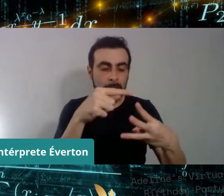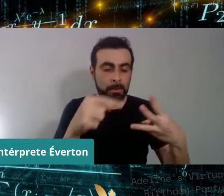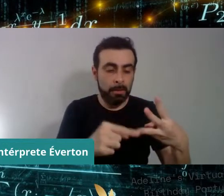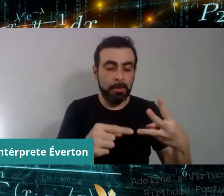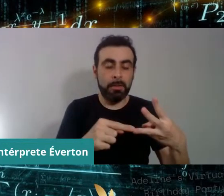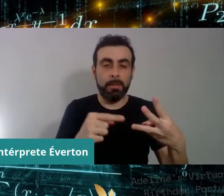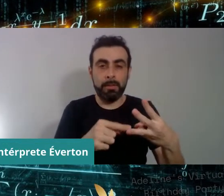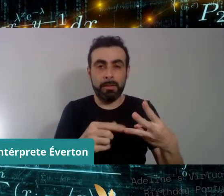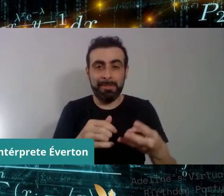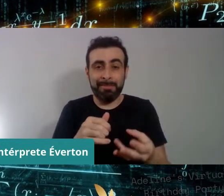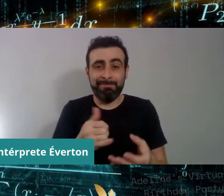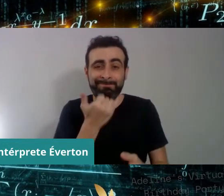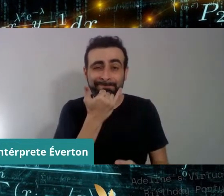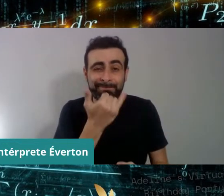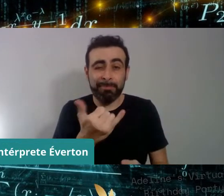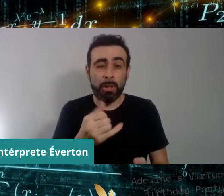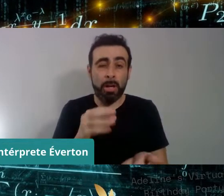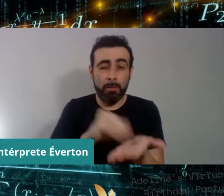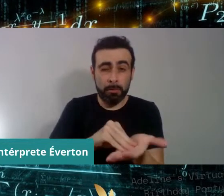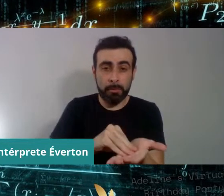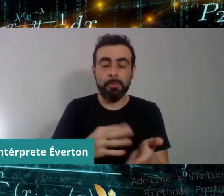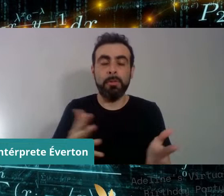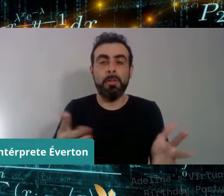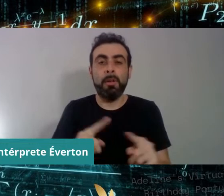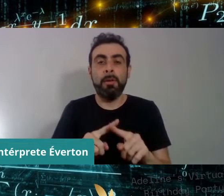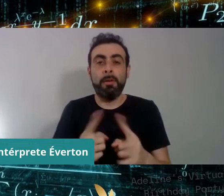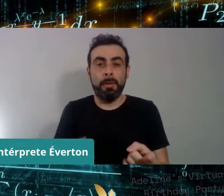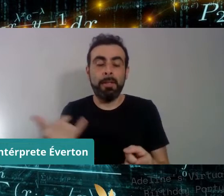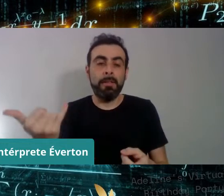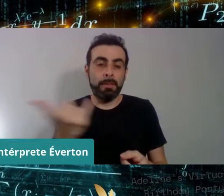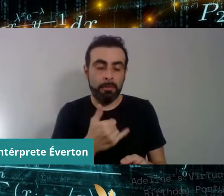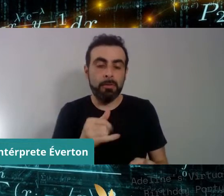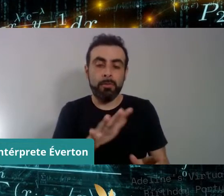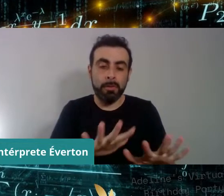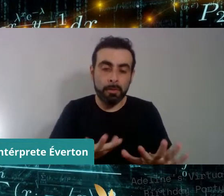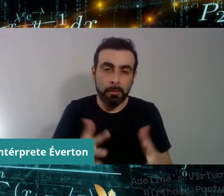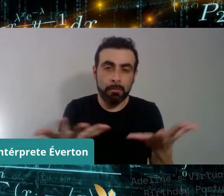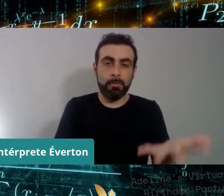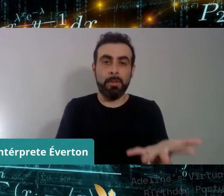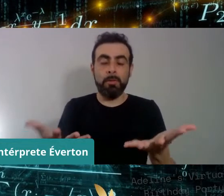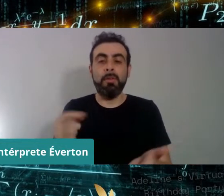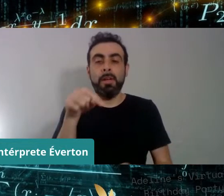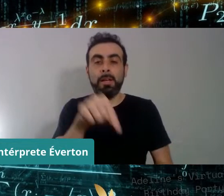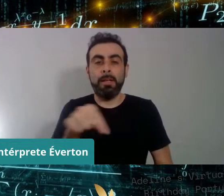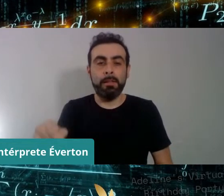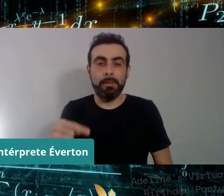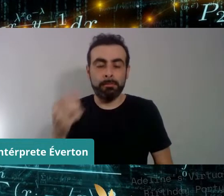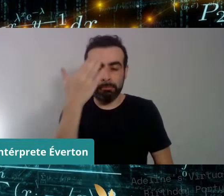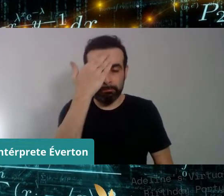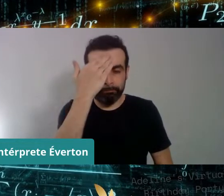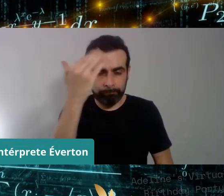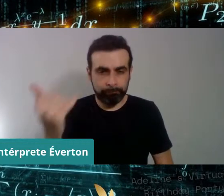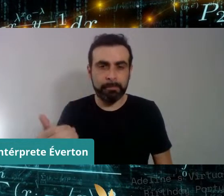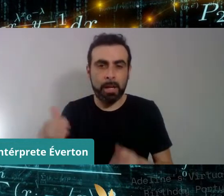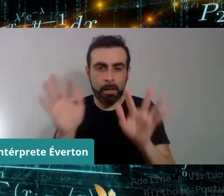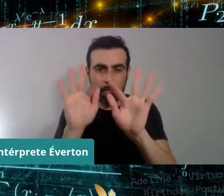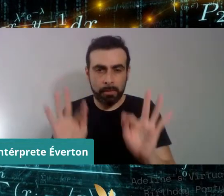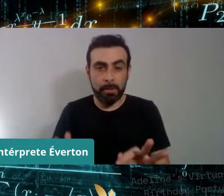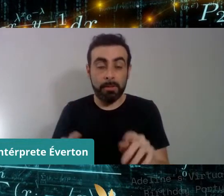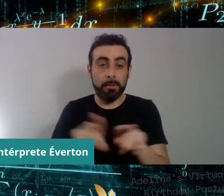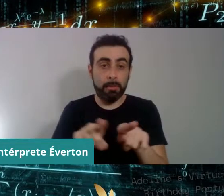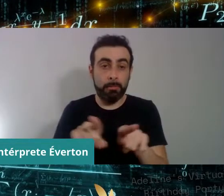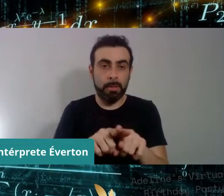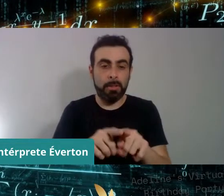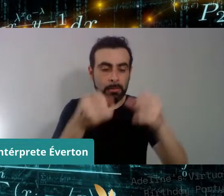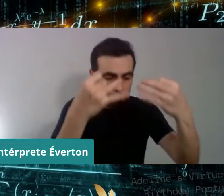participar. De qualquer maneira, é uma satisfação muito grande estar aqui. Não vou me